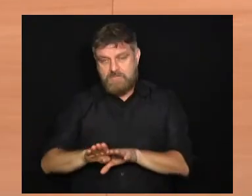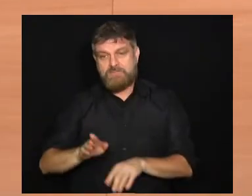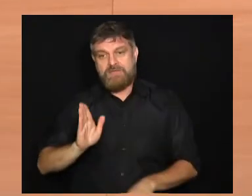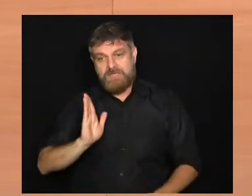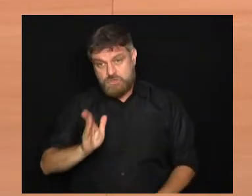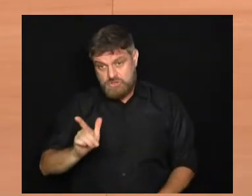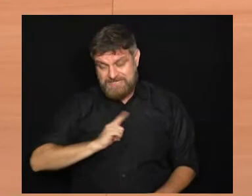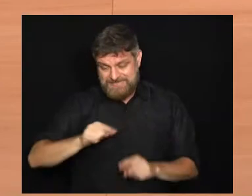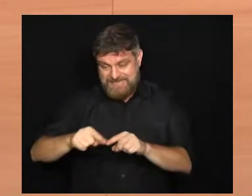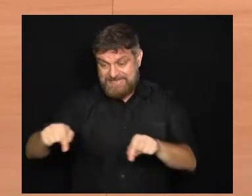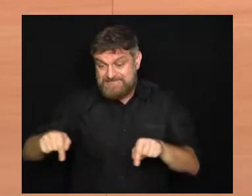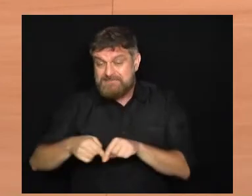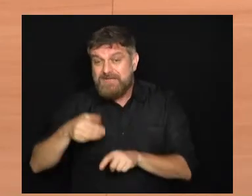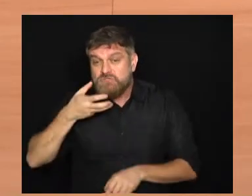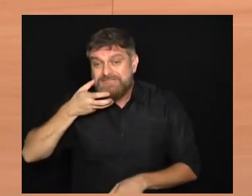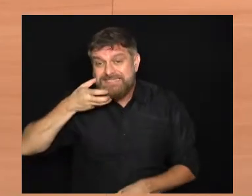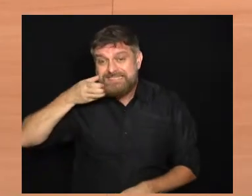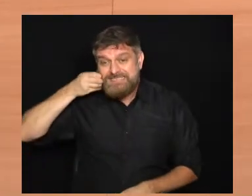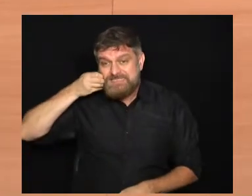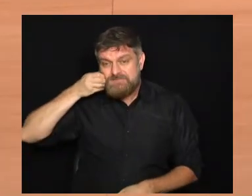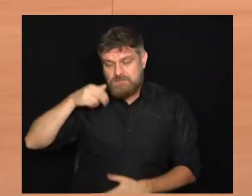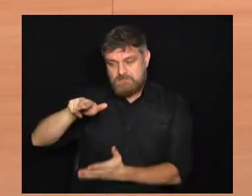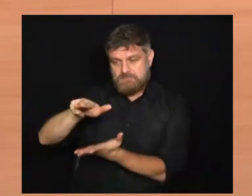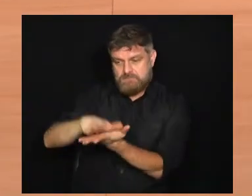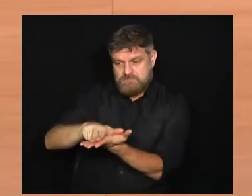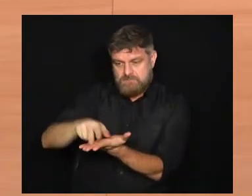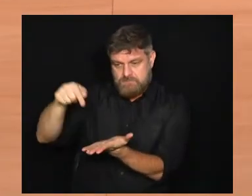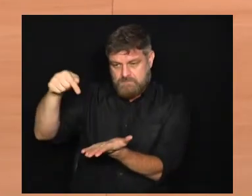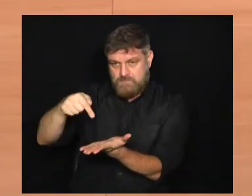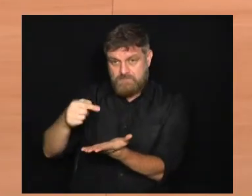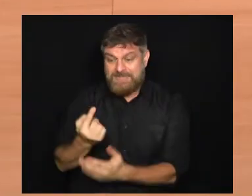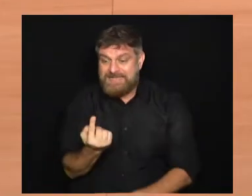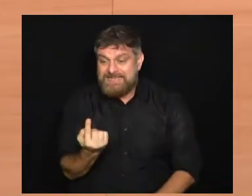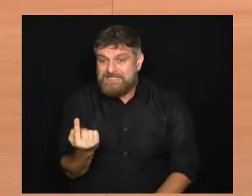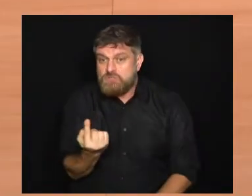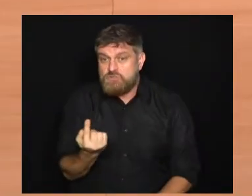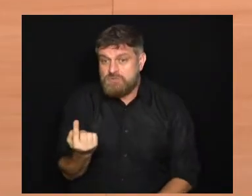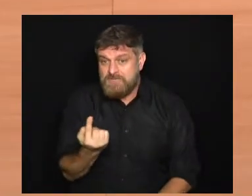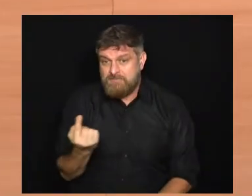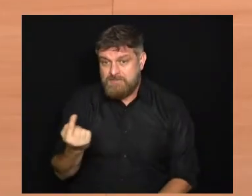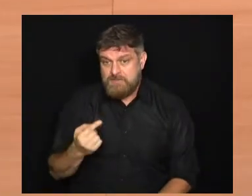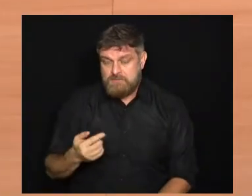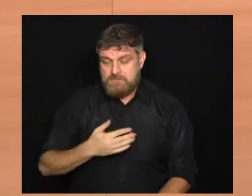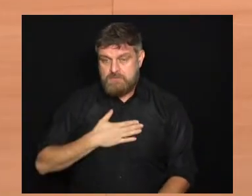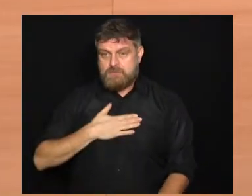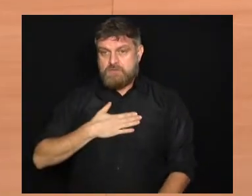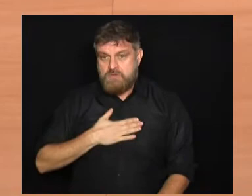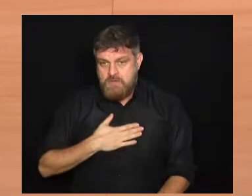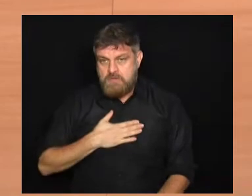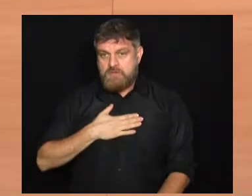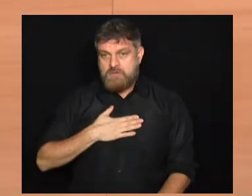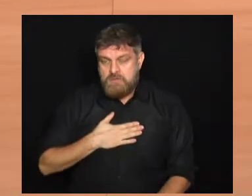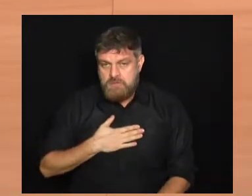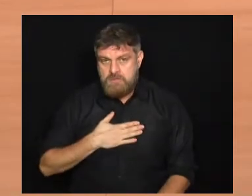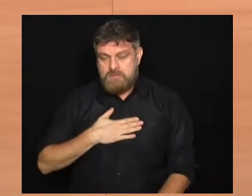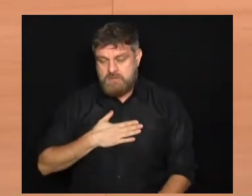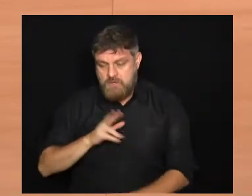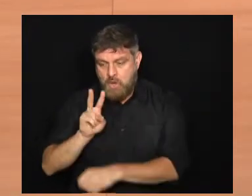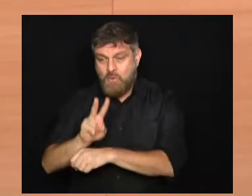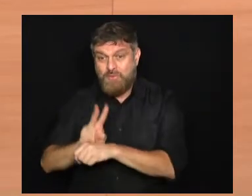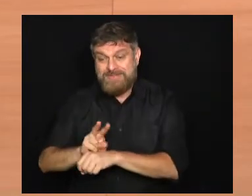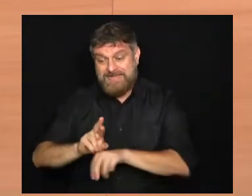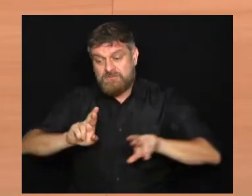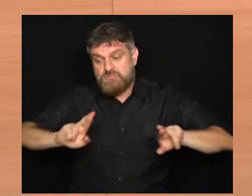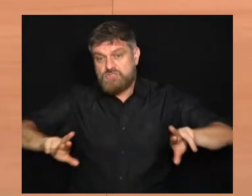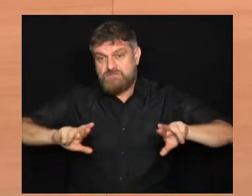existe um espaço reservado para como se fosse o isolamento e com todos os cuidados diferentes do fluxo normal